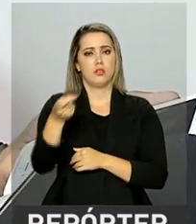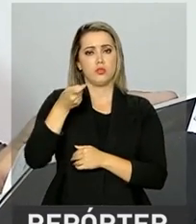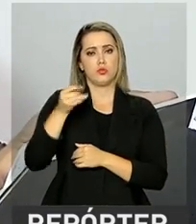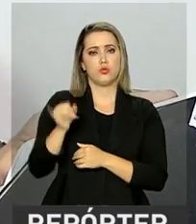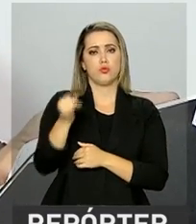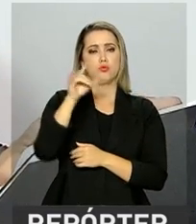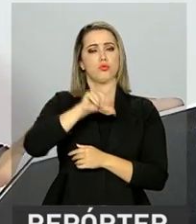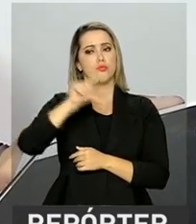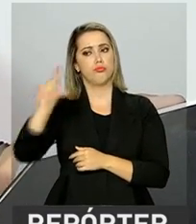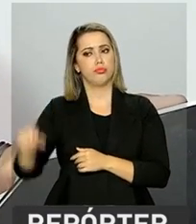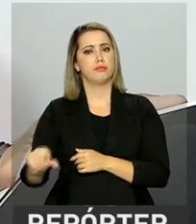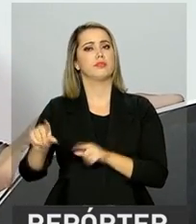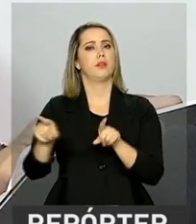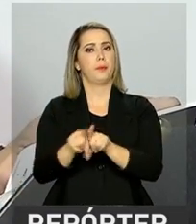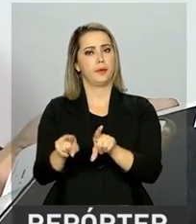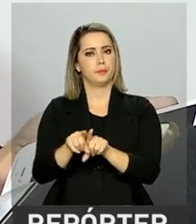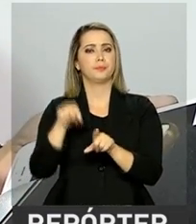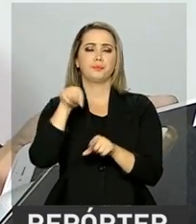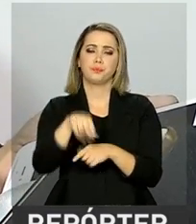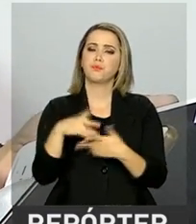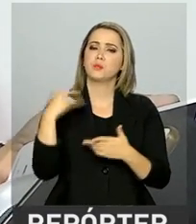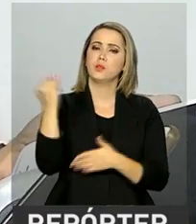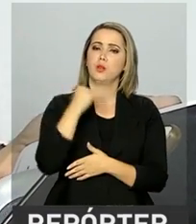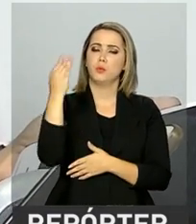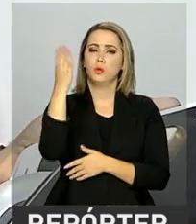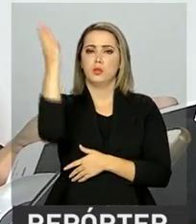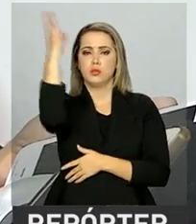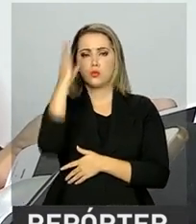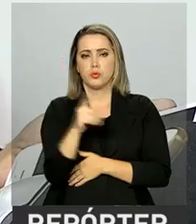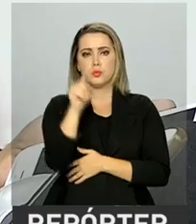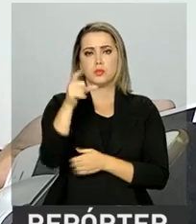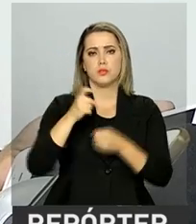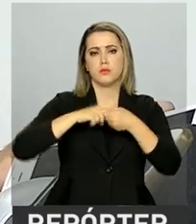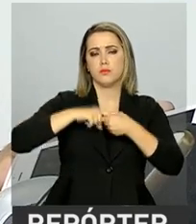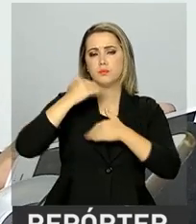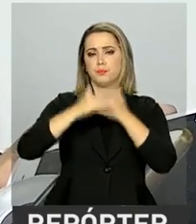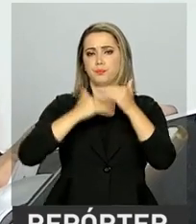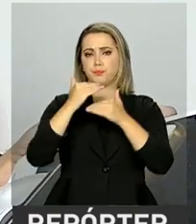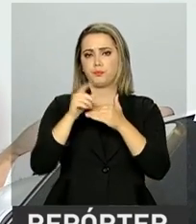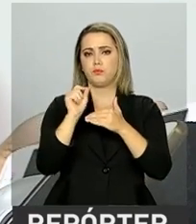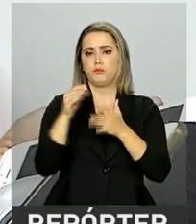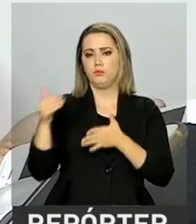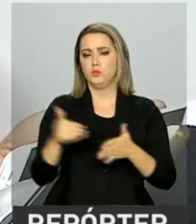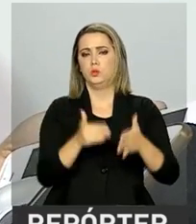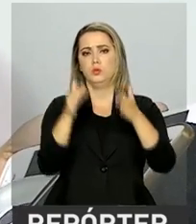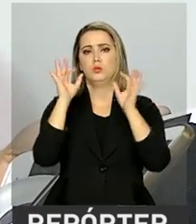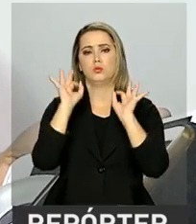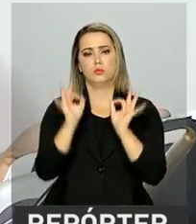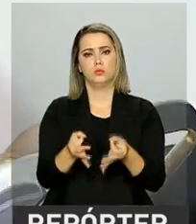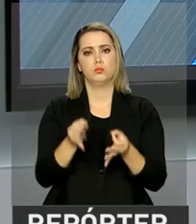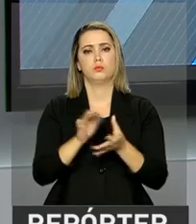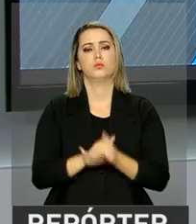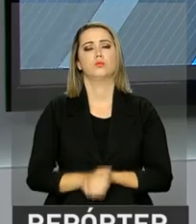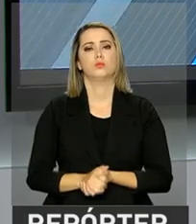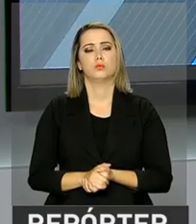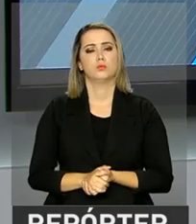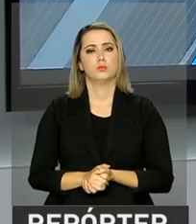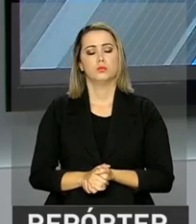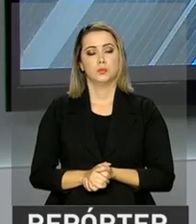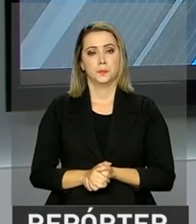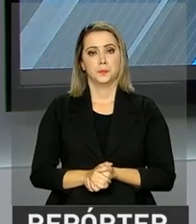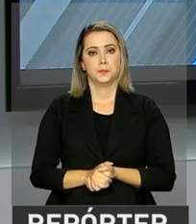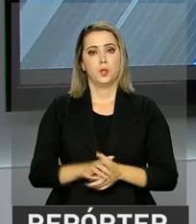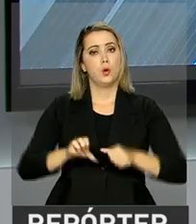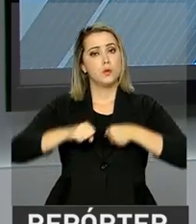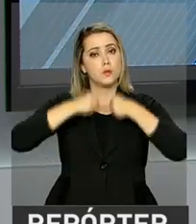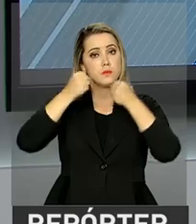caindo e o importante é que o Brasil voltou a tá na direção certa e o